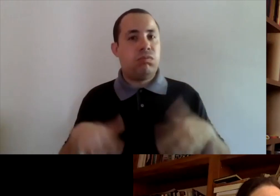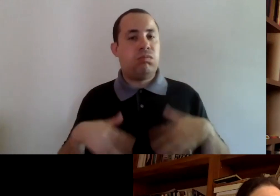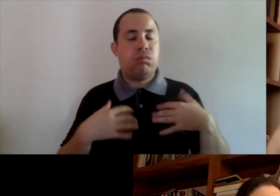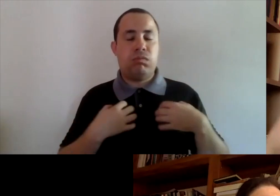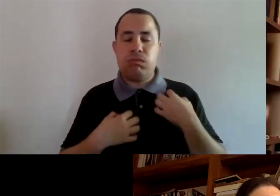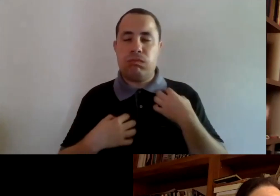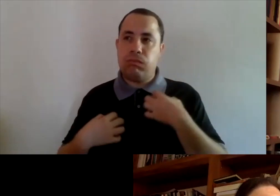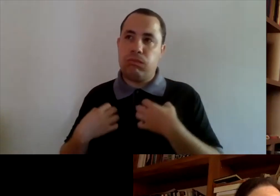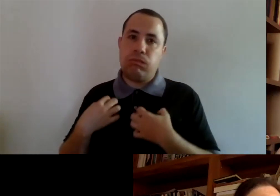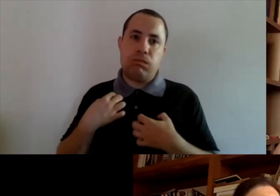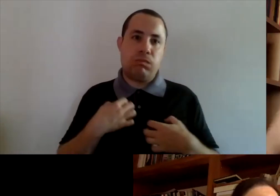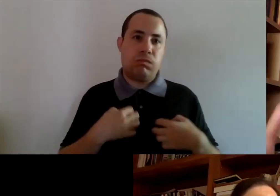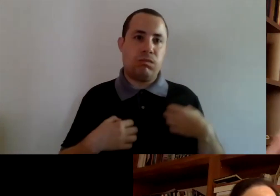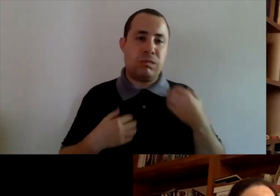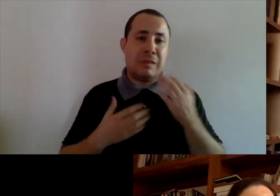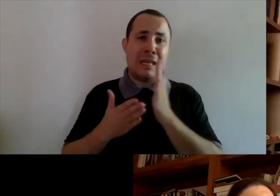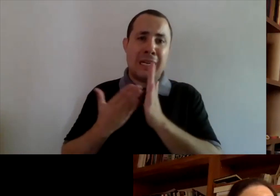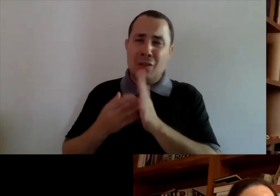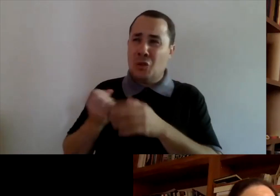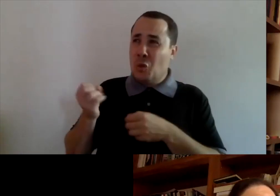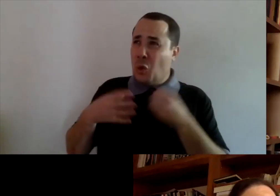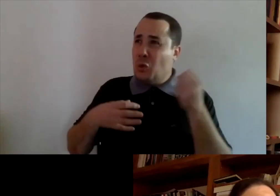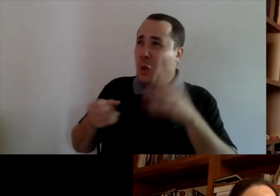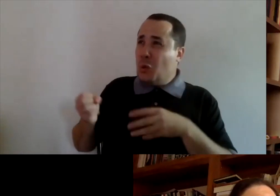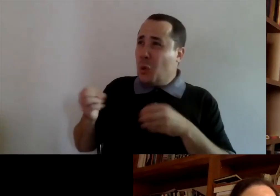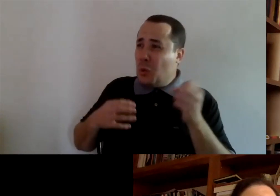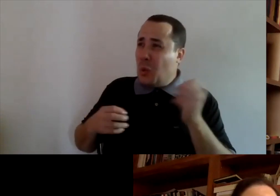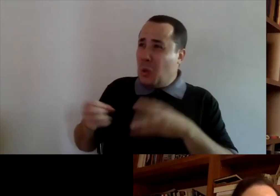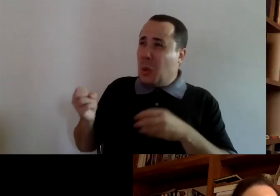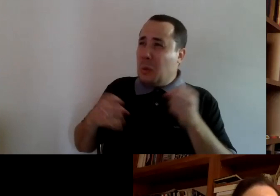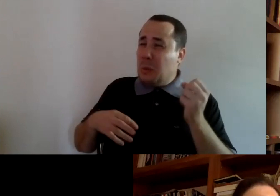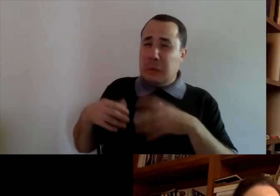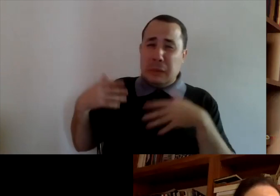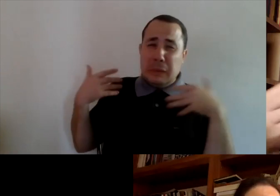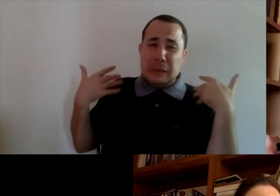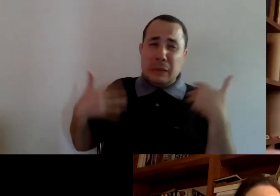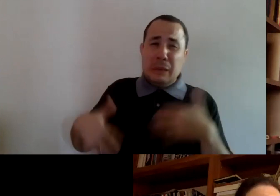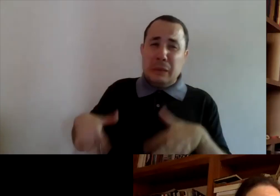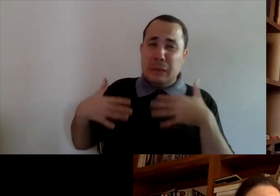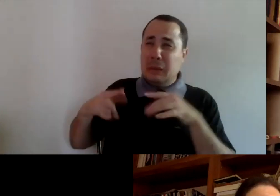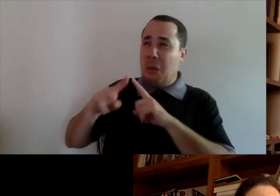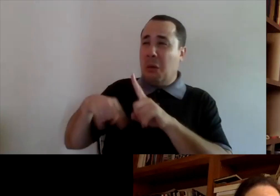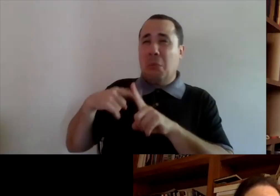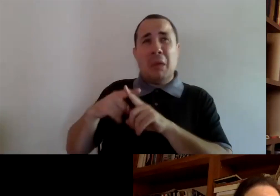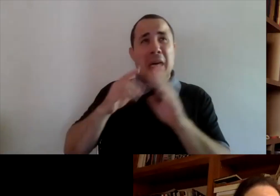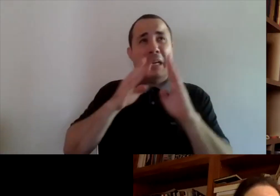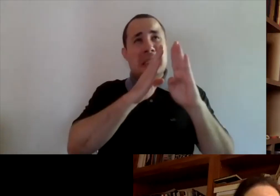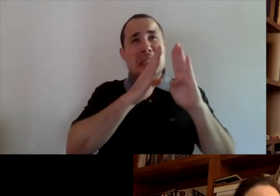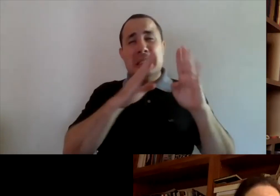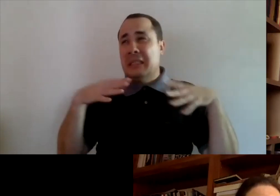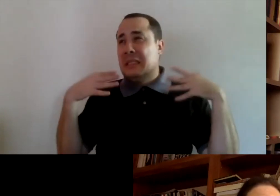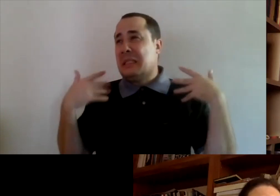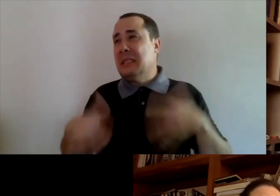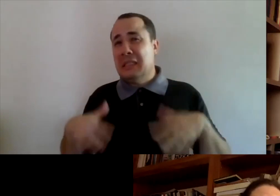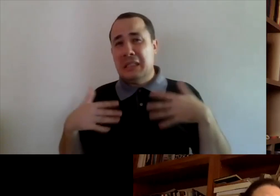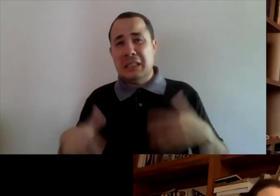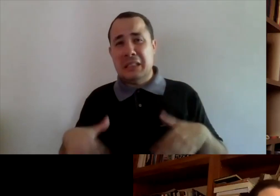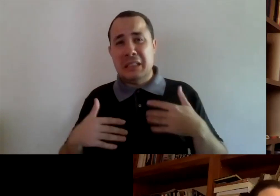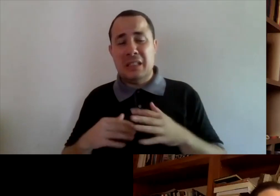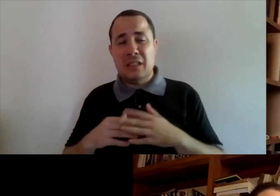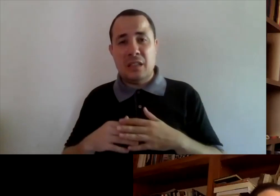Porque ele ia ver que o número de livros que sai mesmo que ele fosse atrás de cada editora pedindo, né? O que eu falei aqui